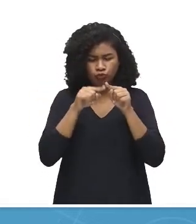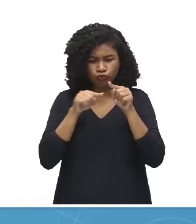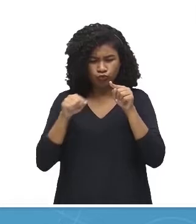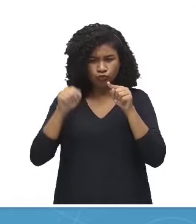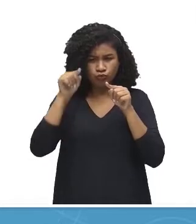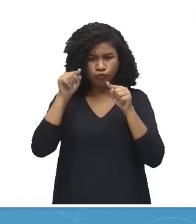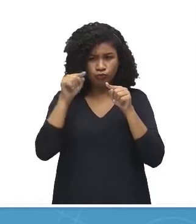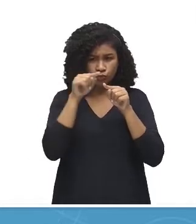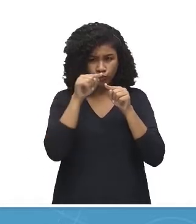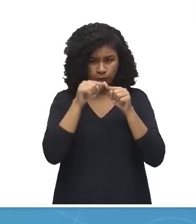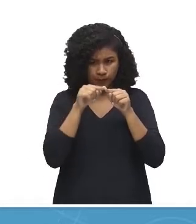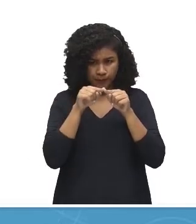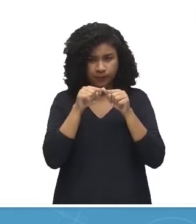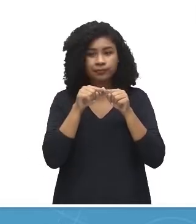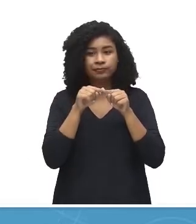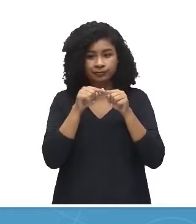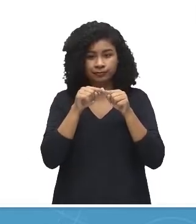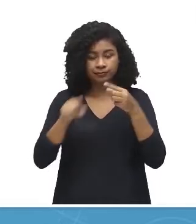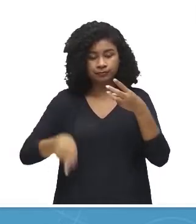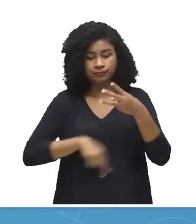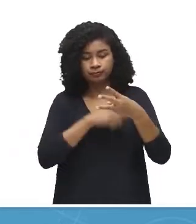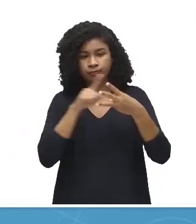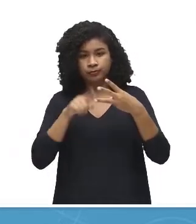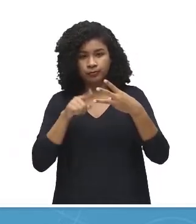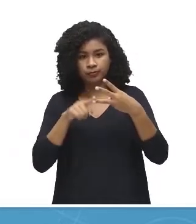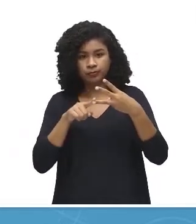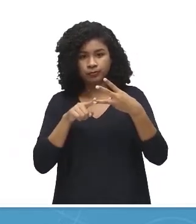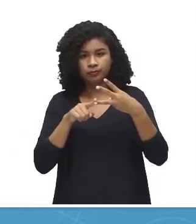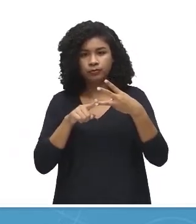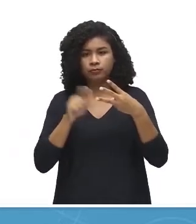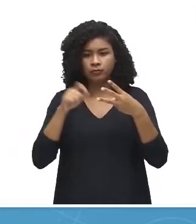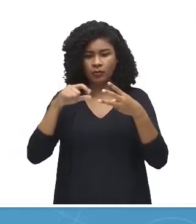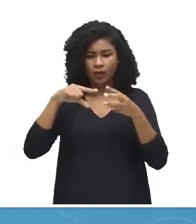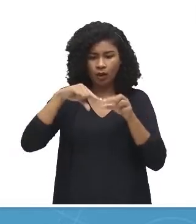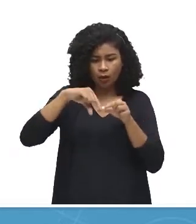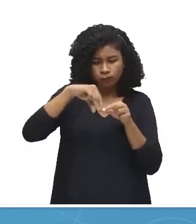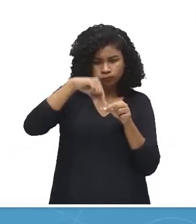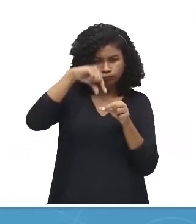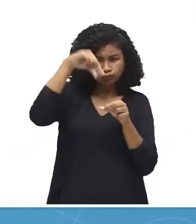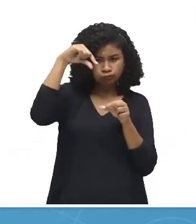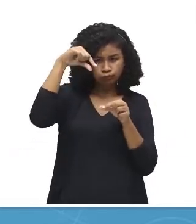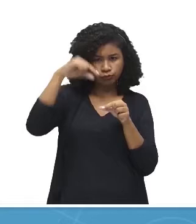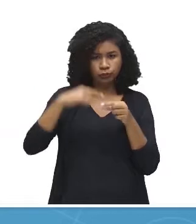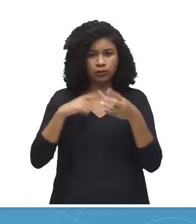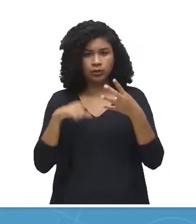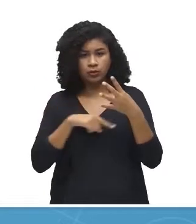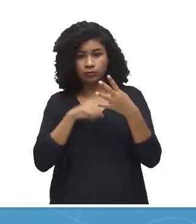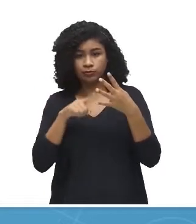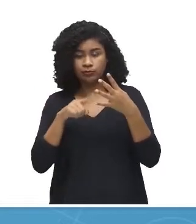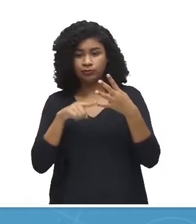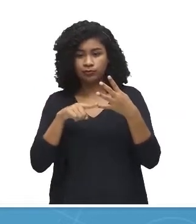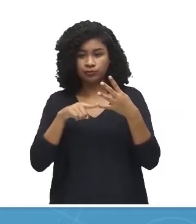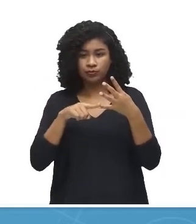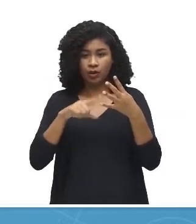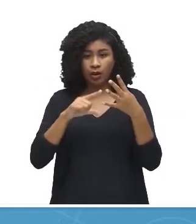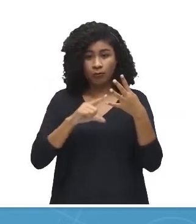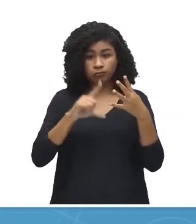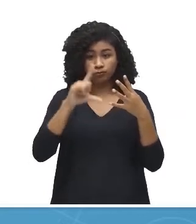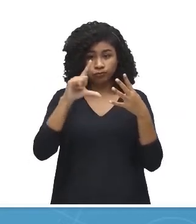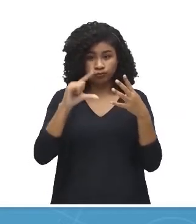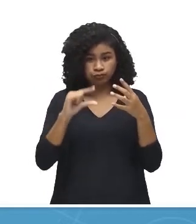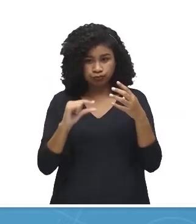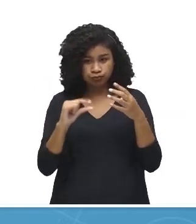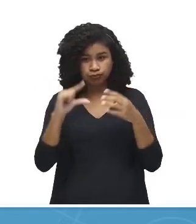apresenta em forma de prisma, né, que tem um formato mais alongado, o de transição, né, que é a